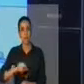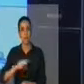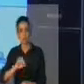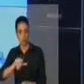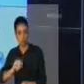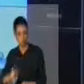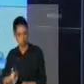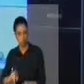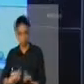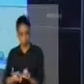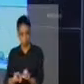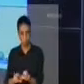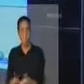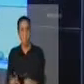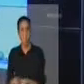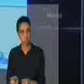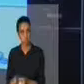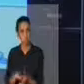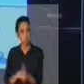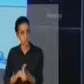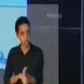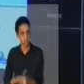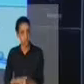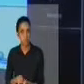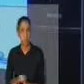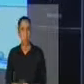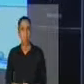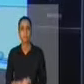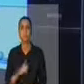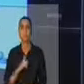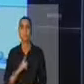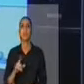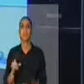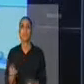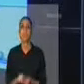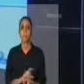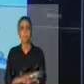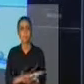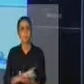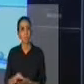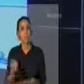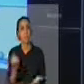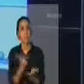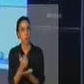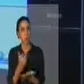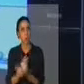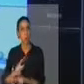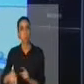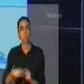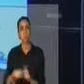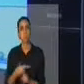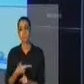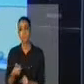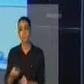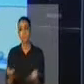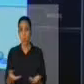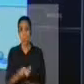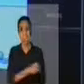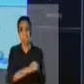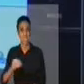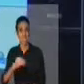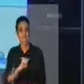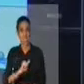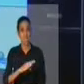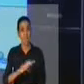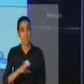da radioterapia, são 80 aceleradores lineares comprados, fizemos um aditivo de mais 20, são 100 aceleradores